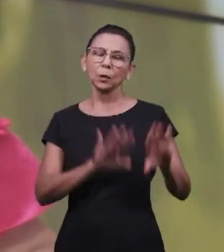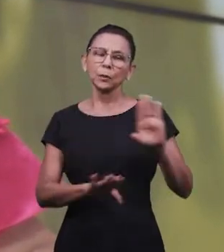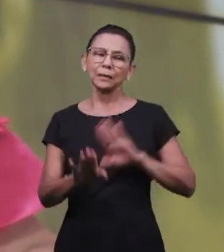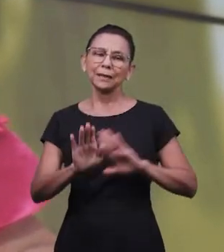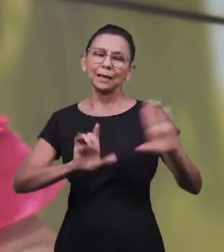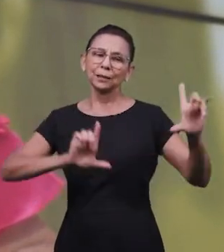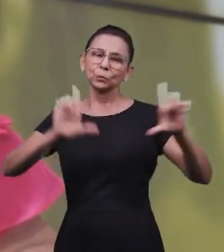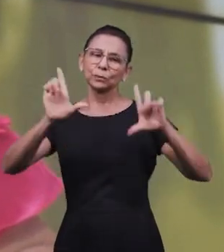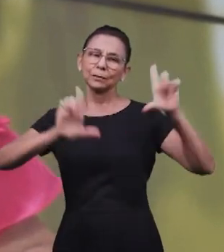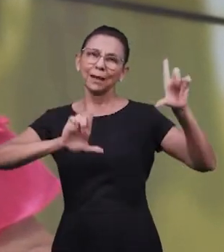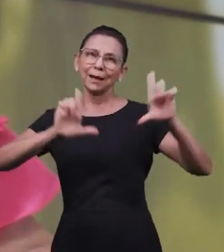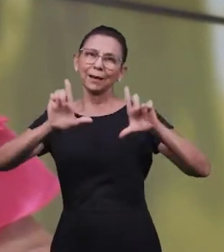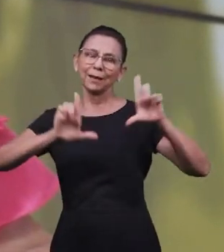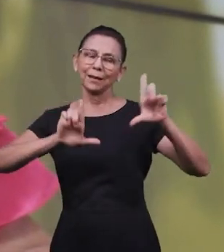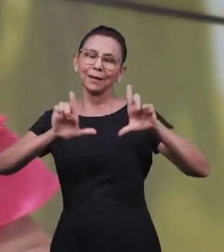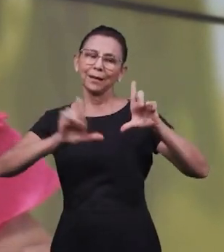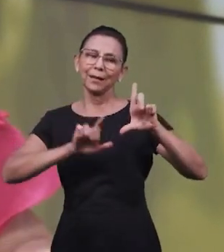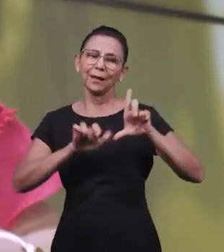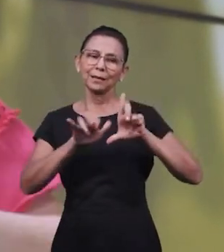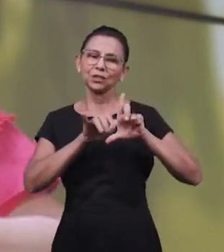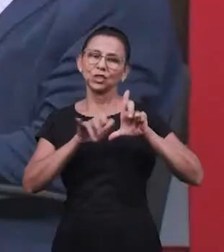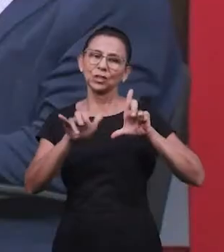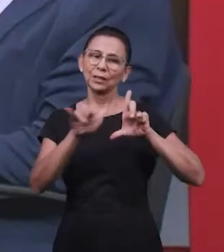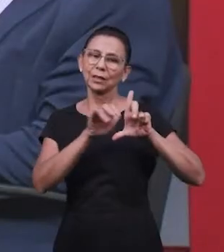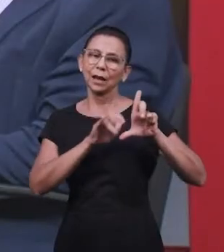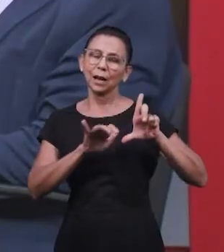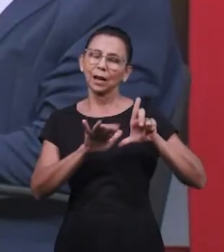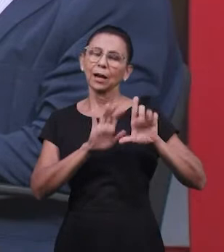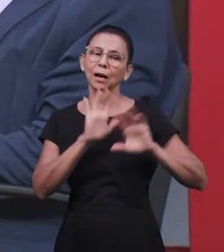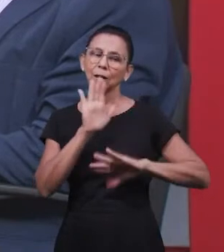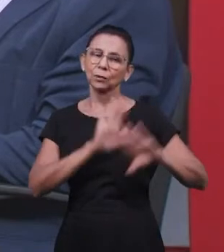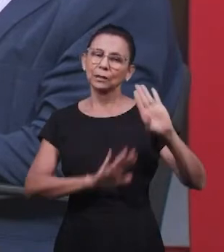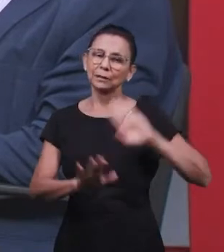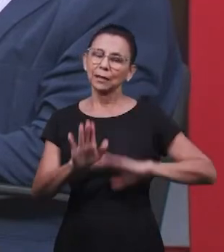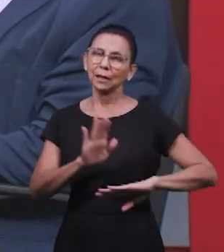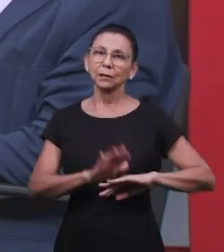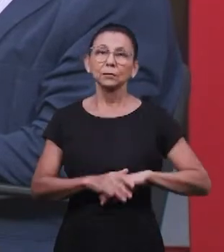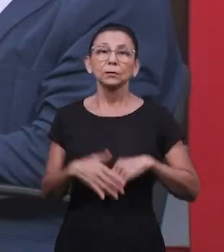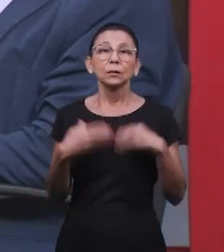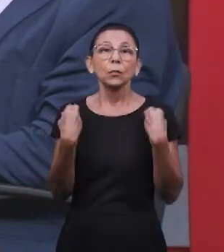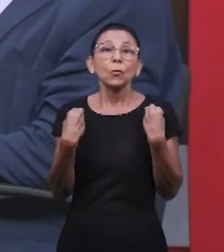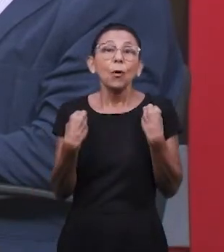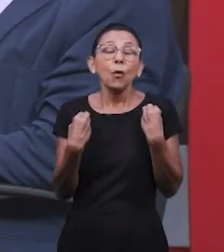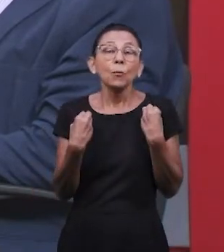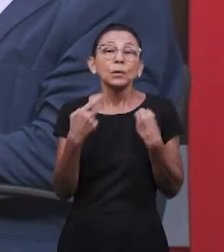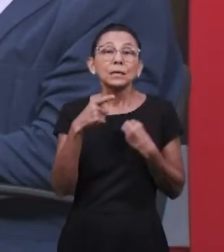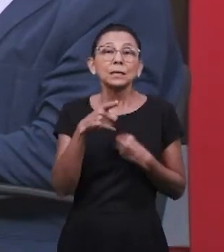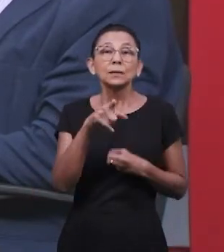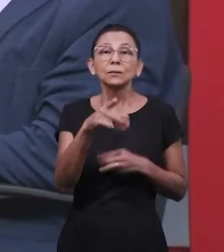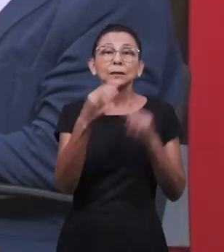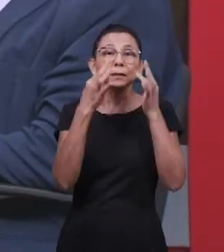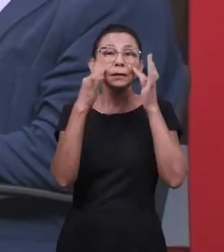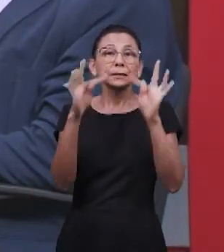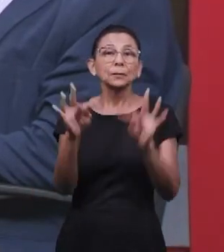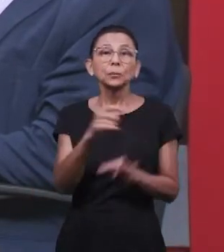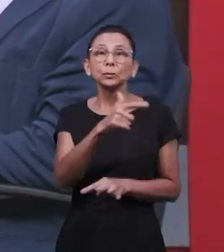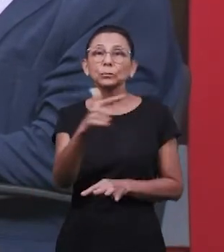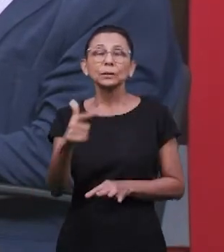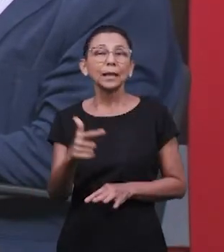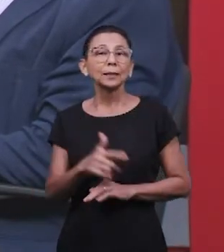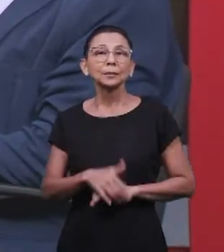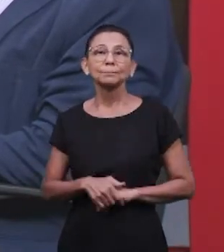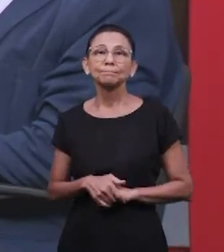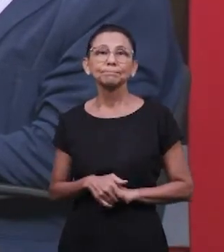formado? Trago um exemplo clássico que é, a gente não deixa hoje as crianças andarem na rua sozinhas. Irem para a escola,